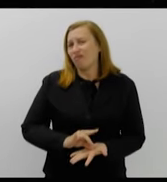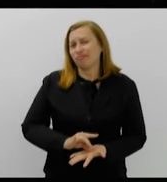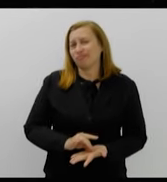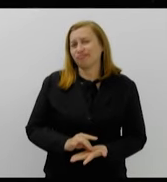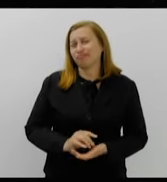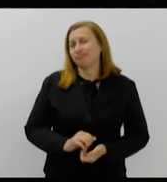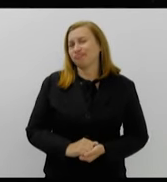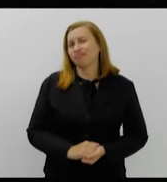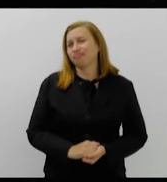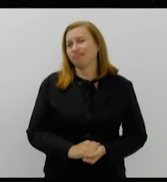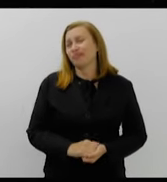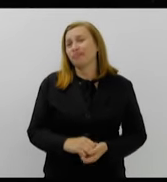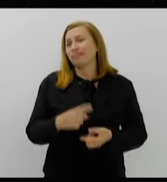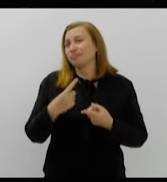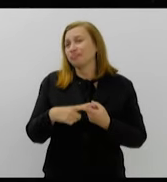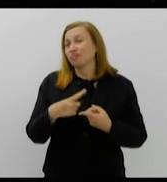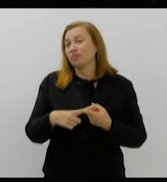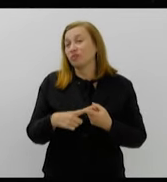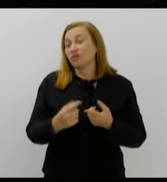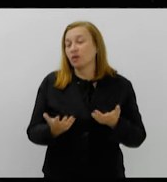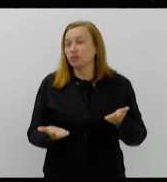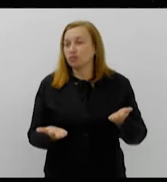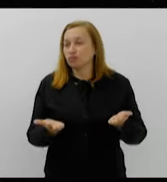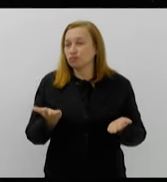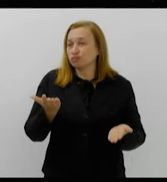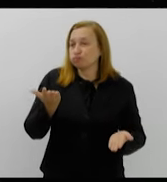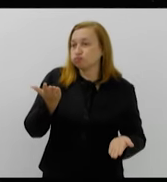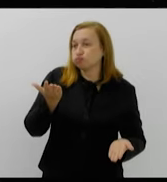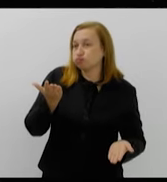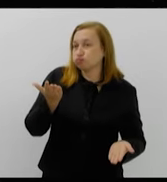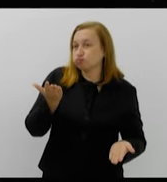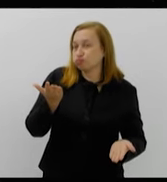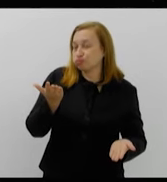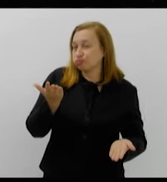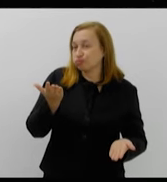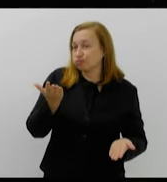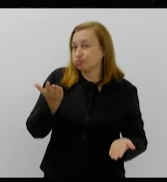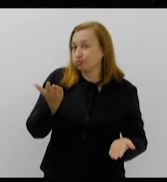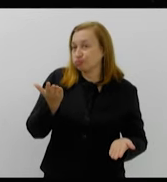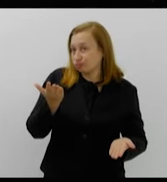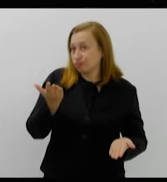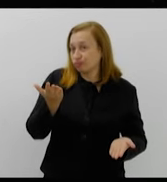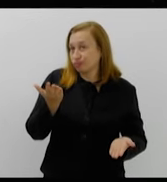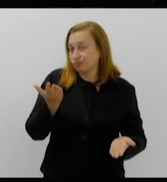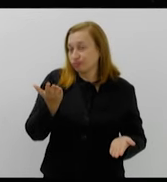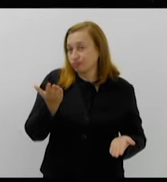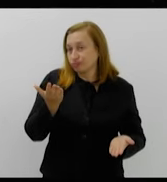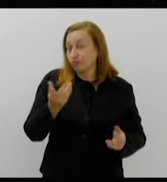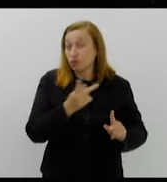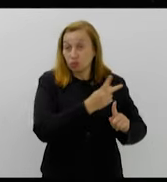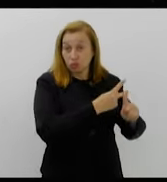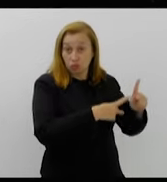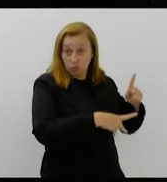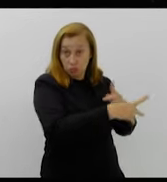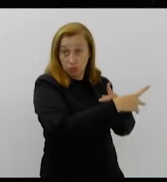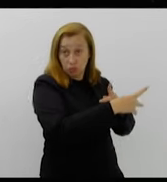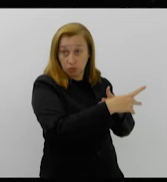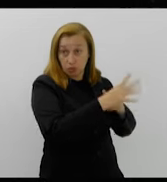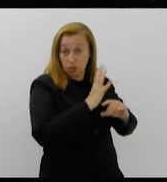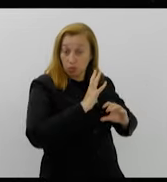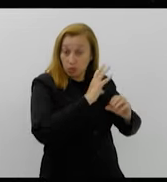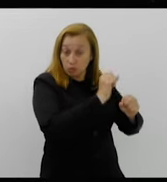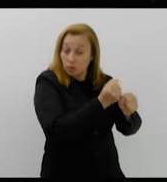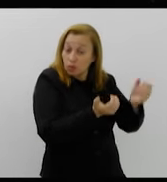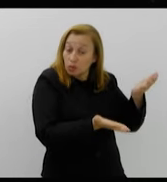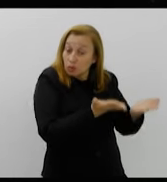real porque ao desequilibrar o fundo único do Rio previdência que tem um cálculo atuarial de